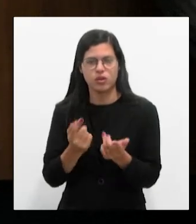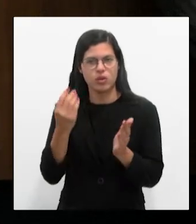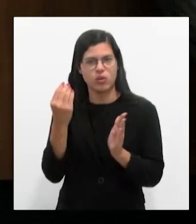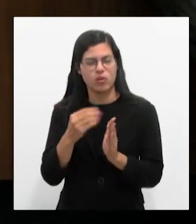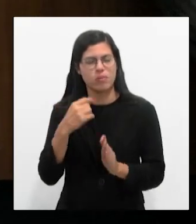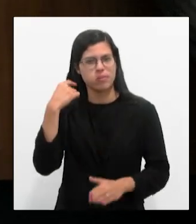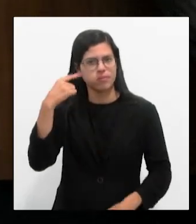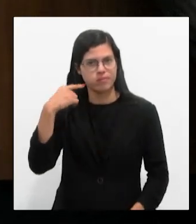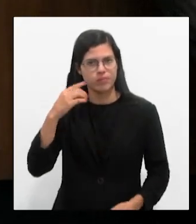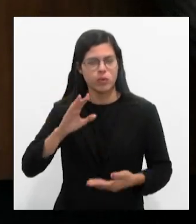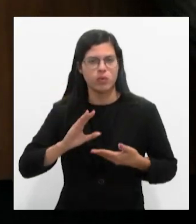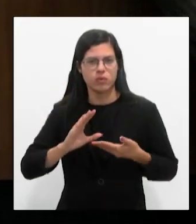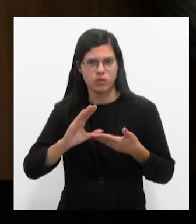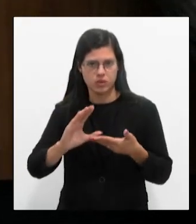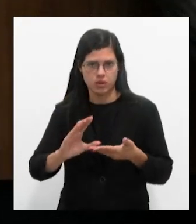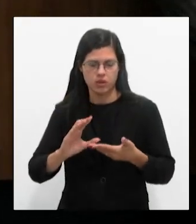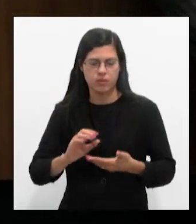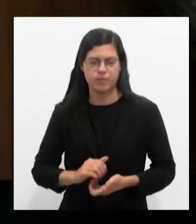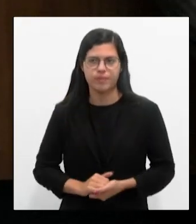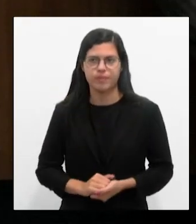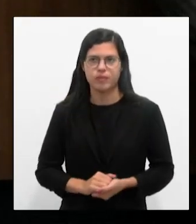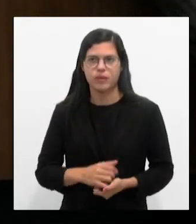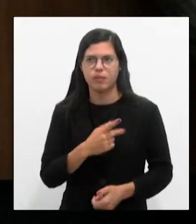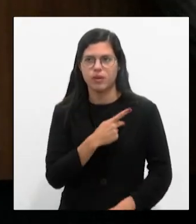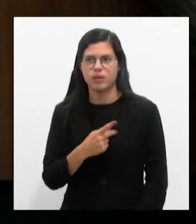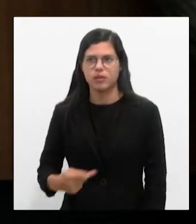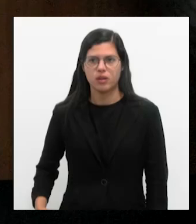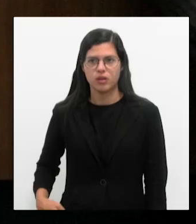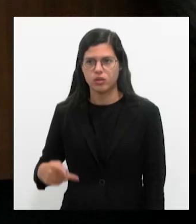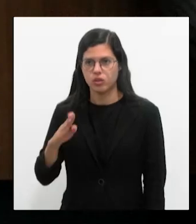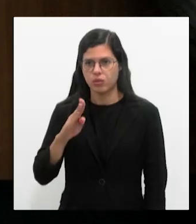no Conselho. E o presidente Rodrigo Bacelar também